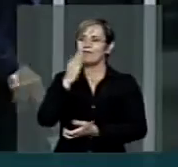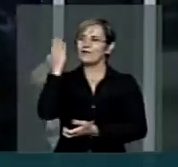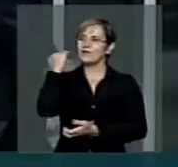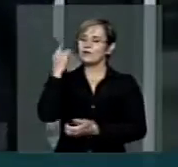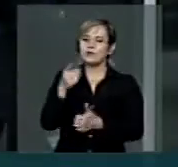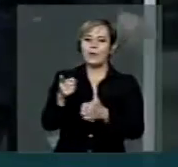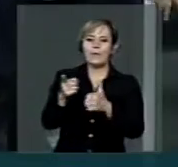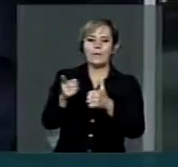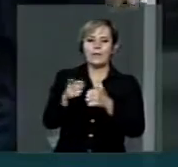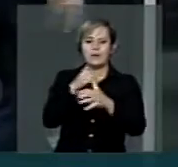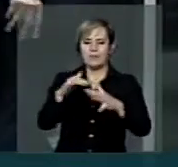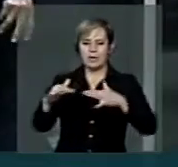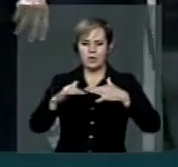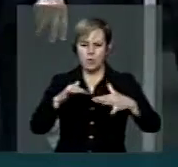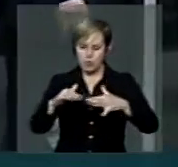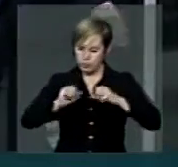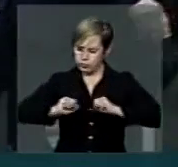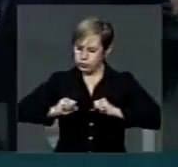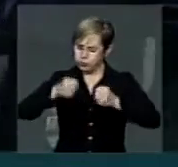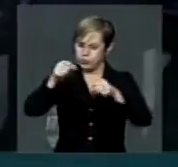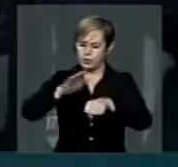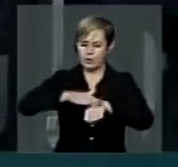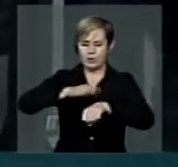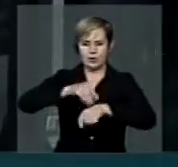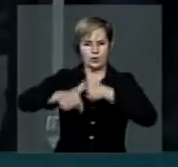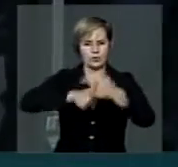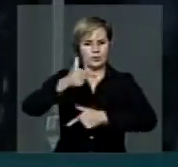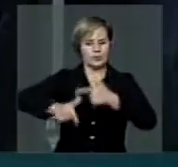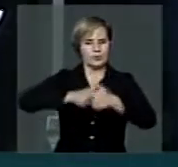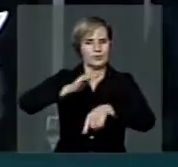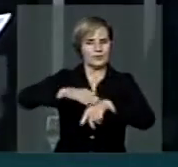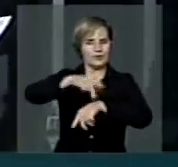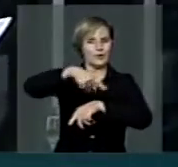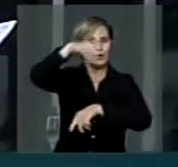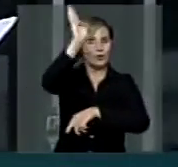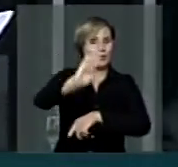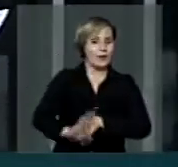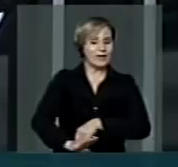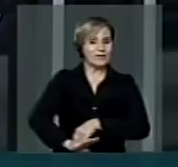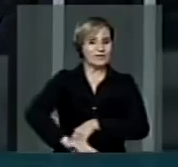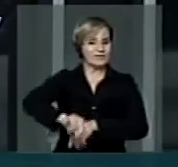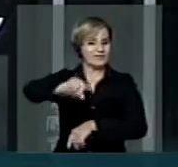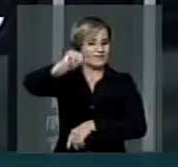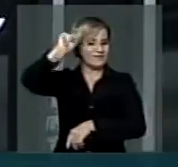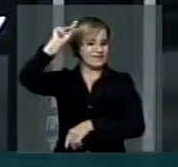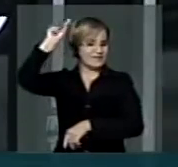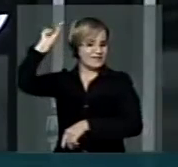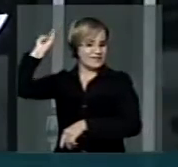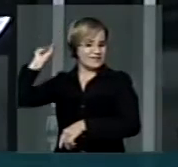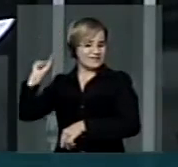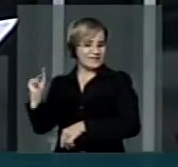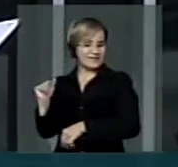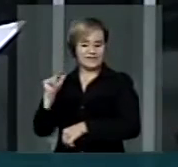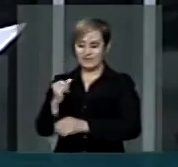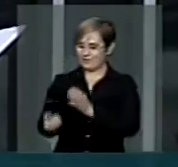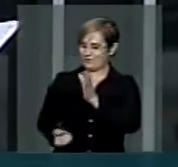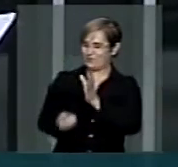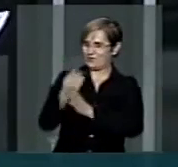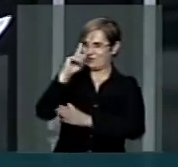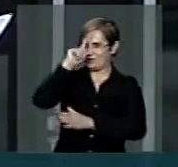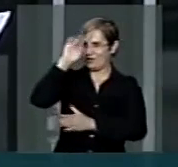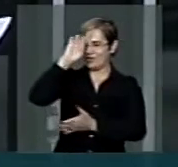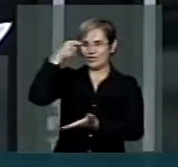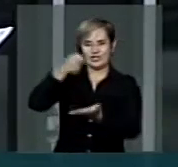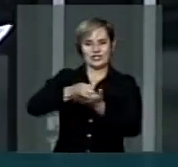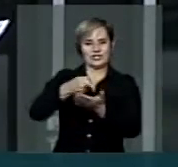primeiro movimento de massas do nosso país, da classe operária, desde a instauração da ditadura